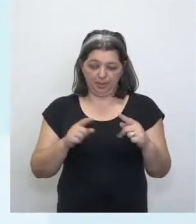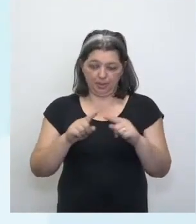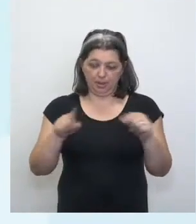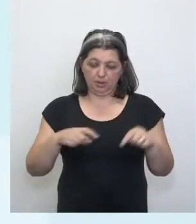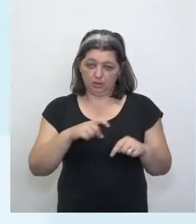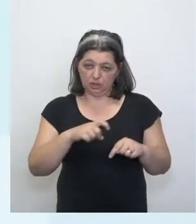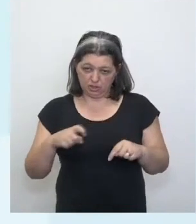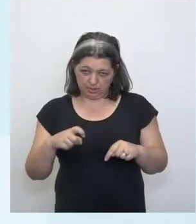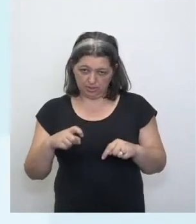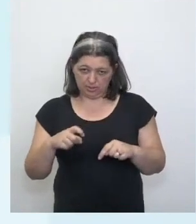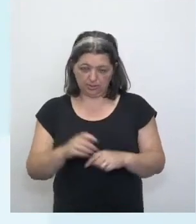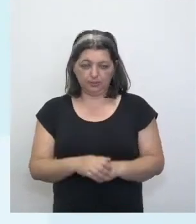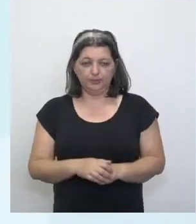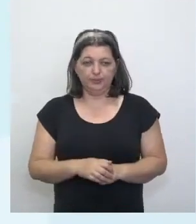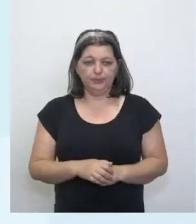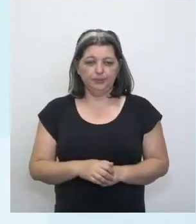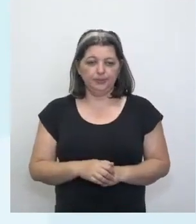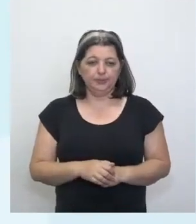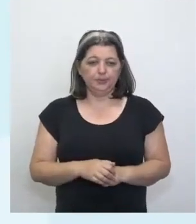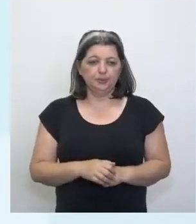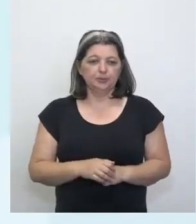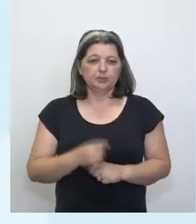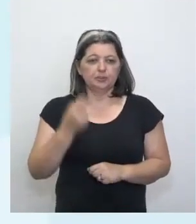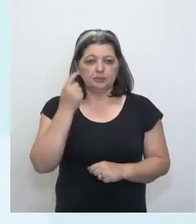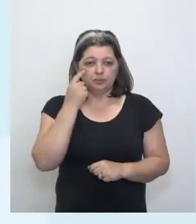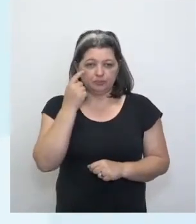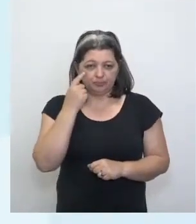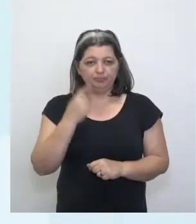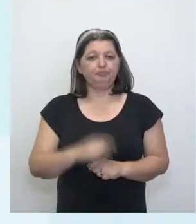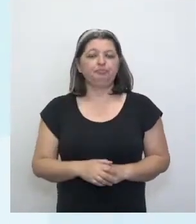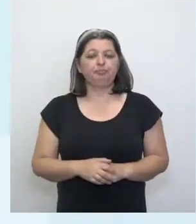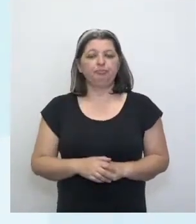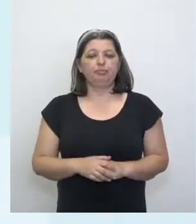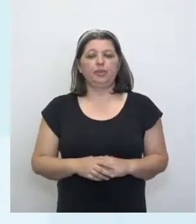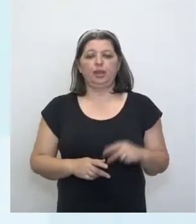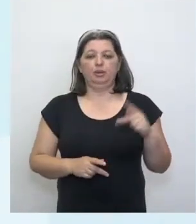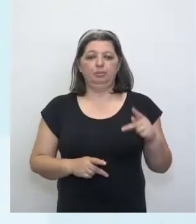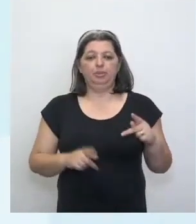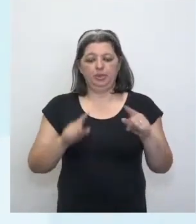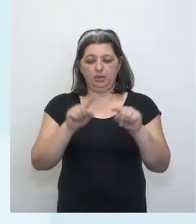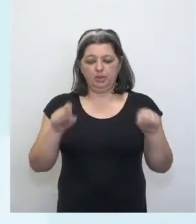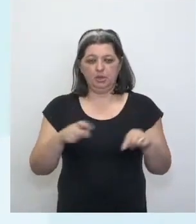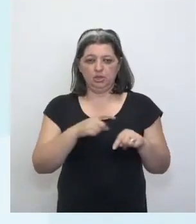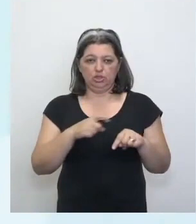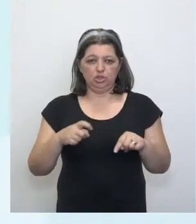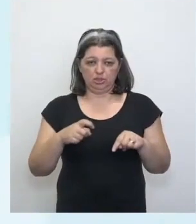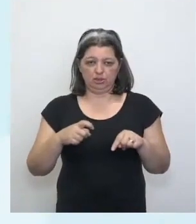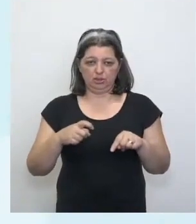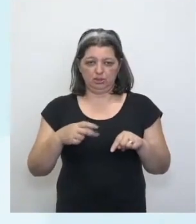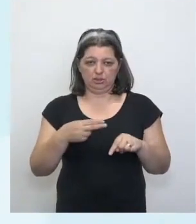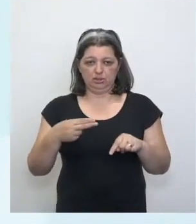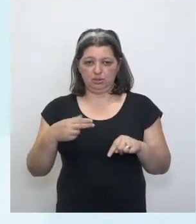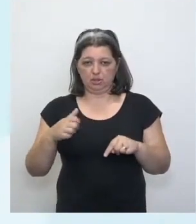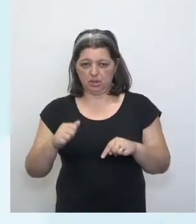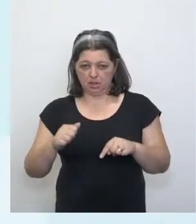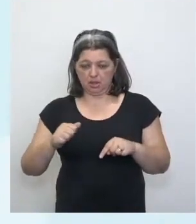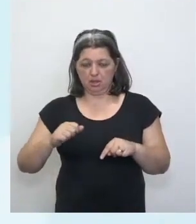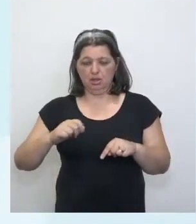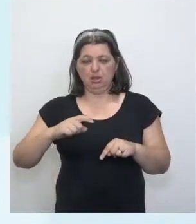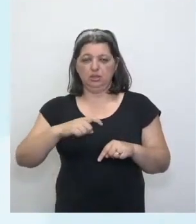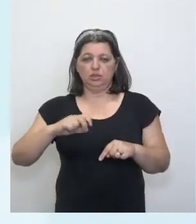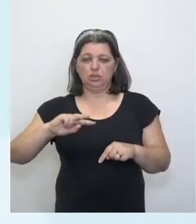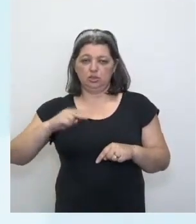os coeficientes. Então, eu vou escrever aqui um p de x de grau 2. Por exemplo, ax